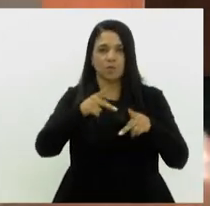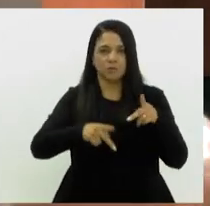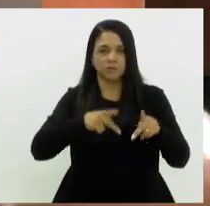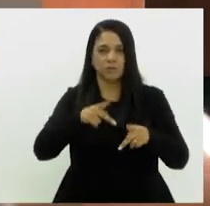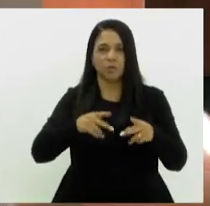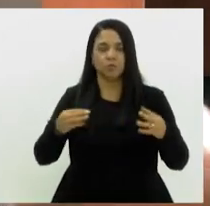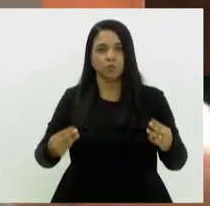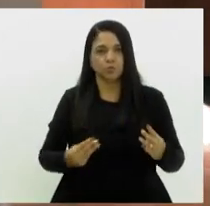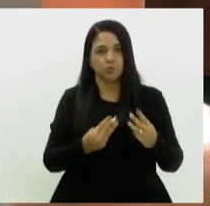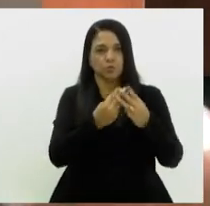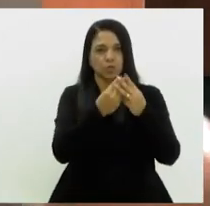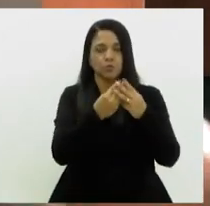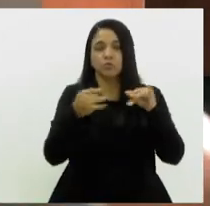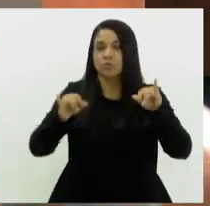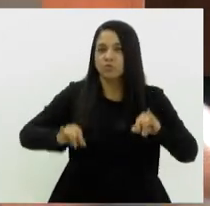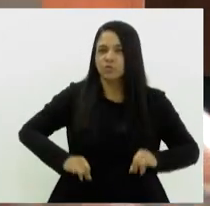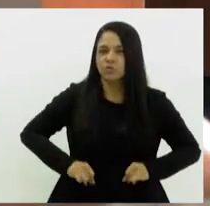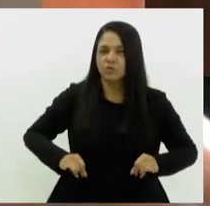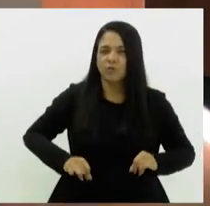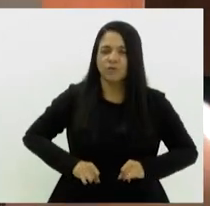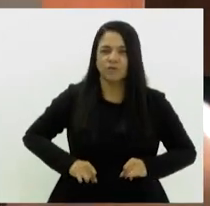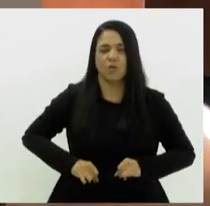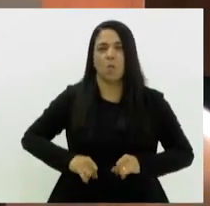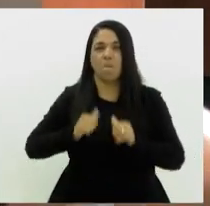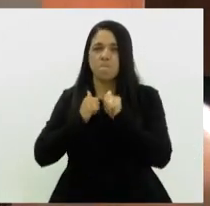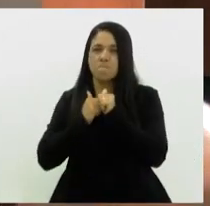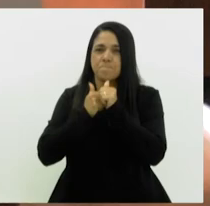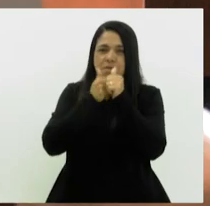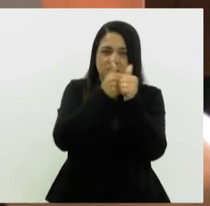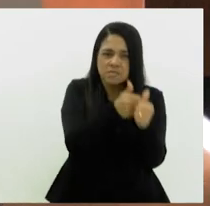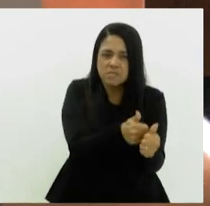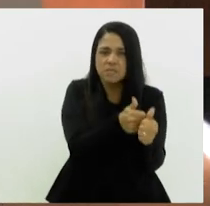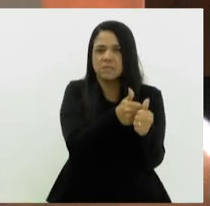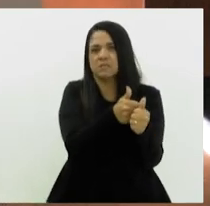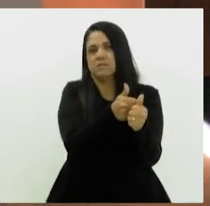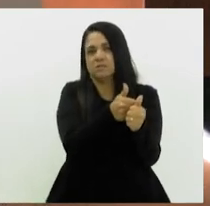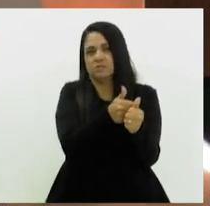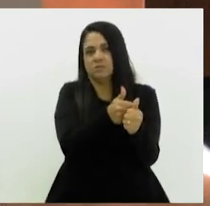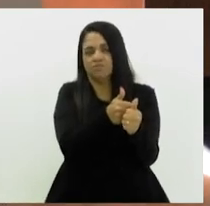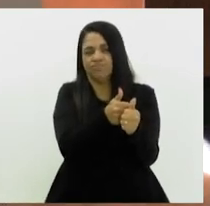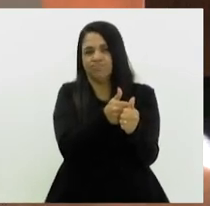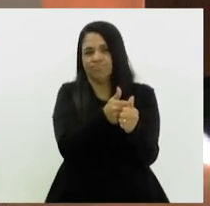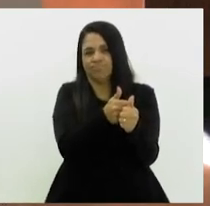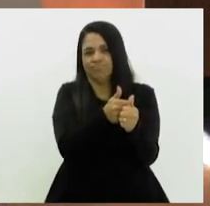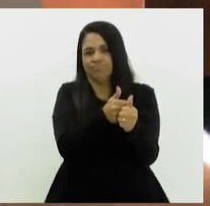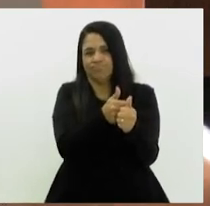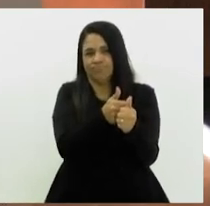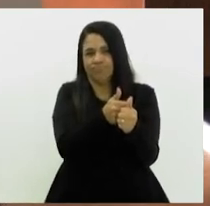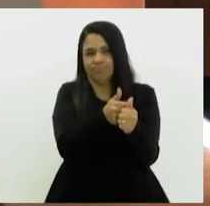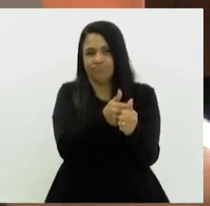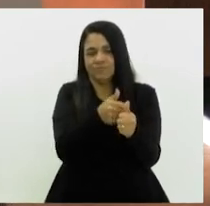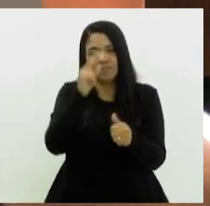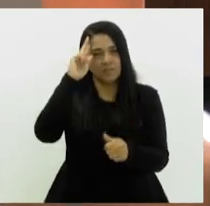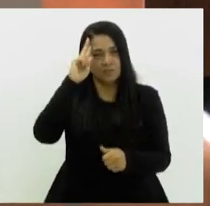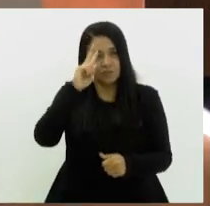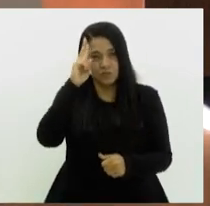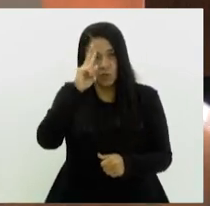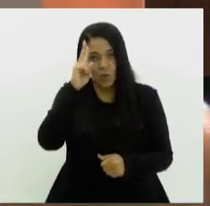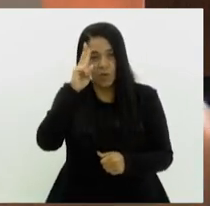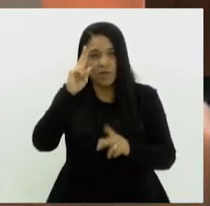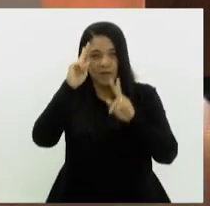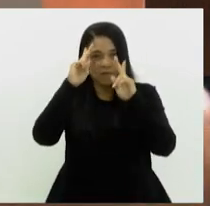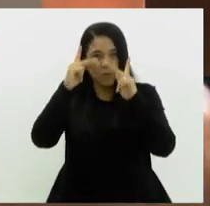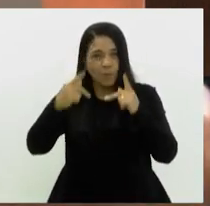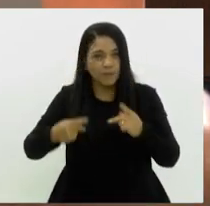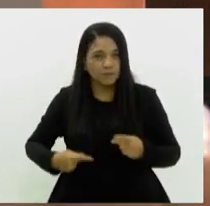piores perseguições da história recente da humanidade, mas a gente não pode tapar os olhos para o fato